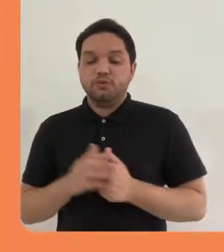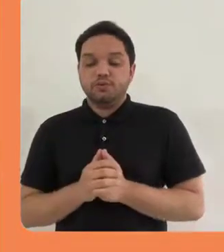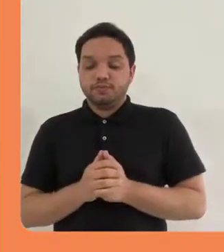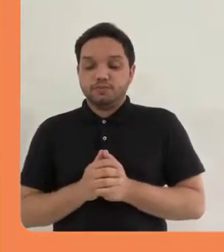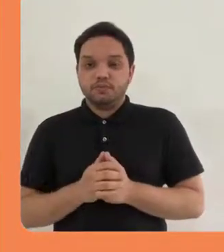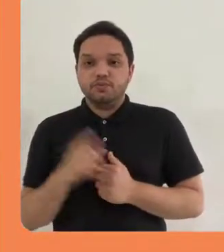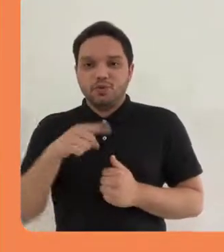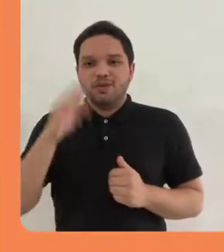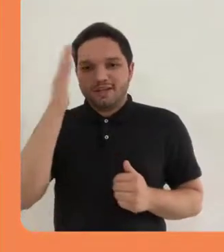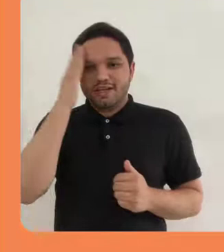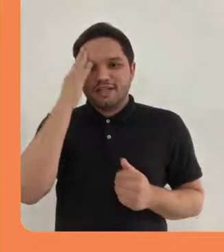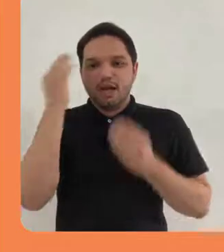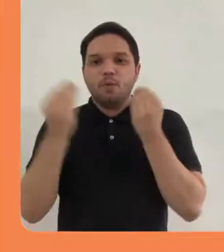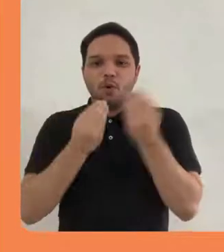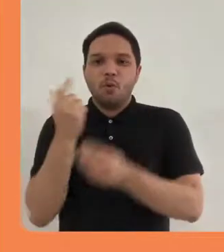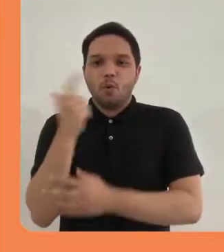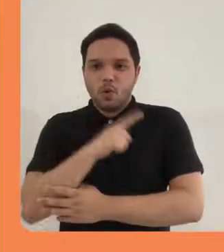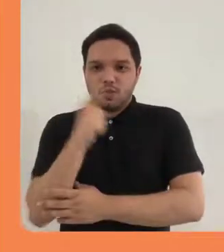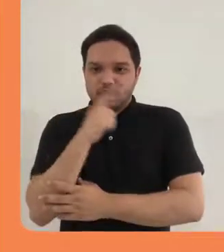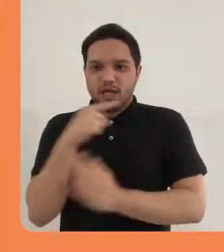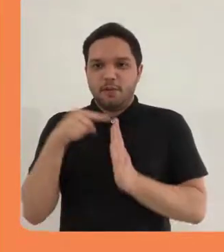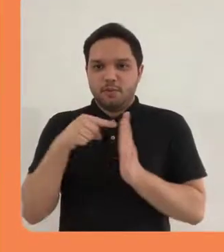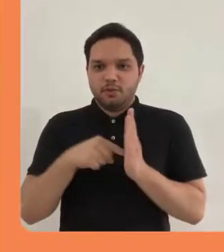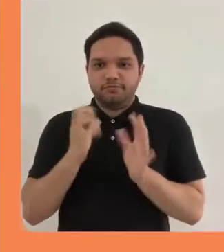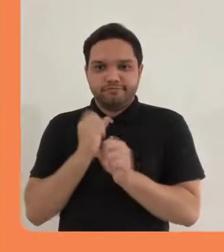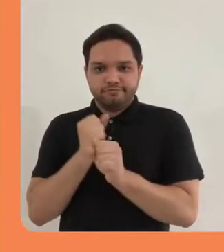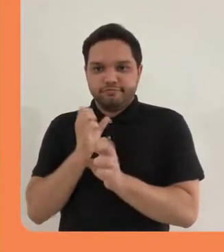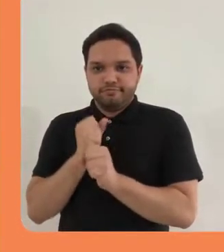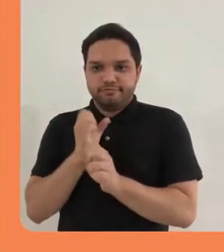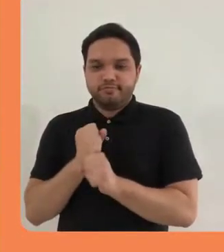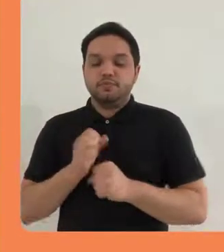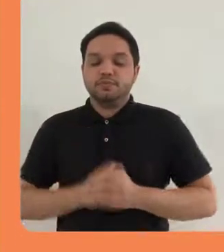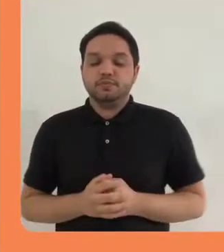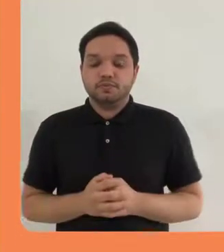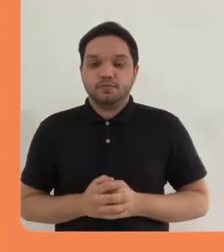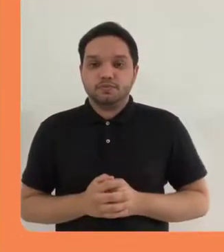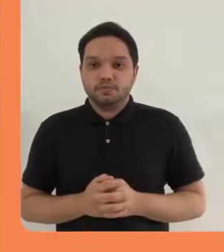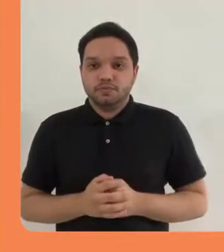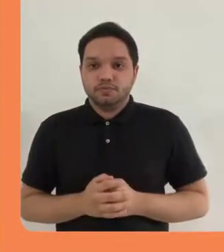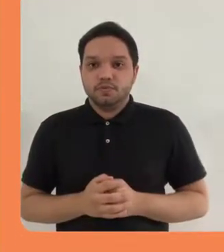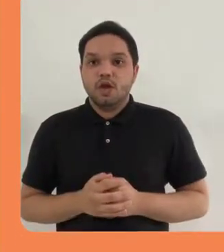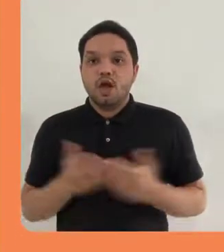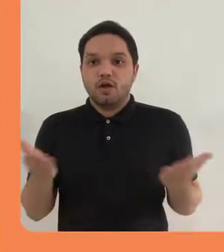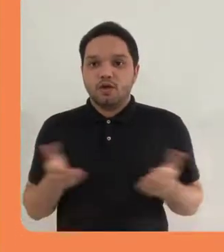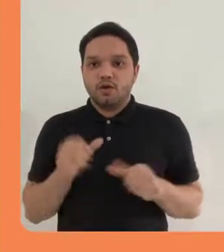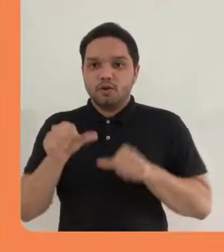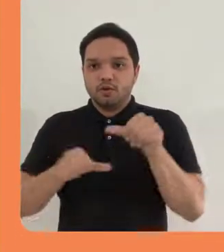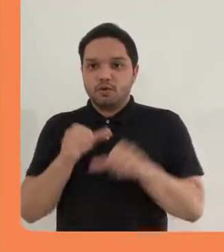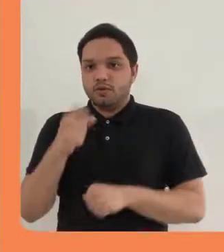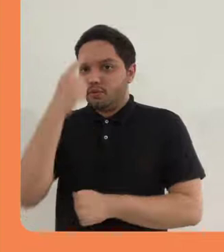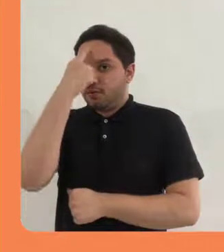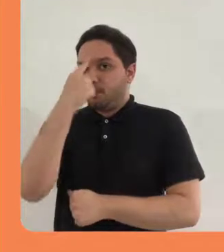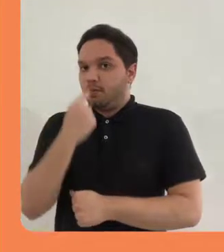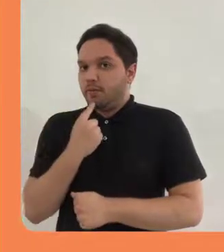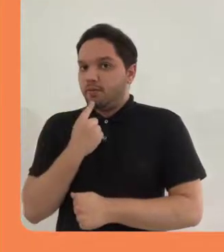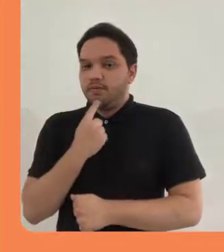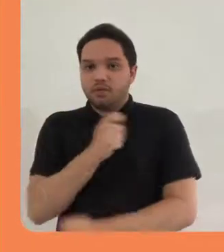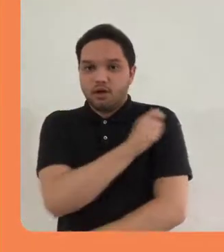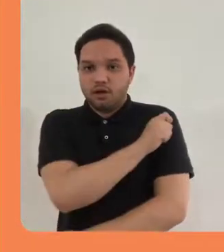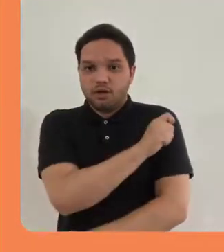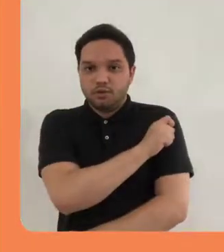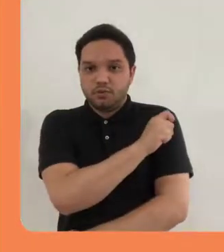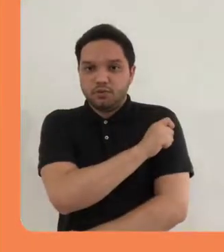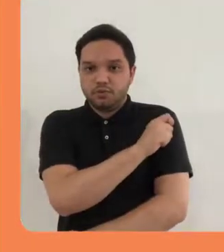tarefas, primeira, segunda e terceira, ganha 100 pontos. Publicar alguma coisa no fórum. Bom, então já sabemos como a gente